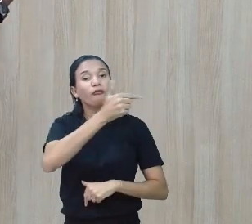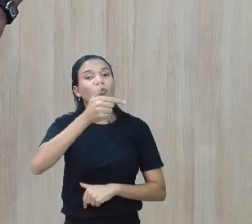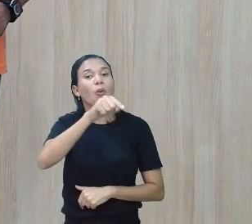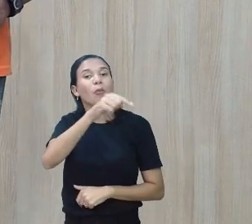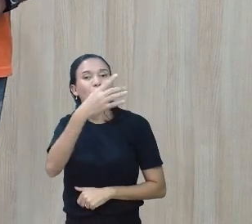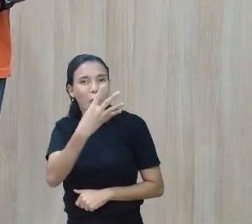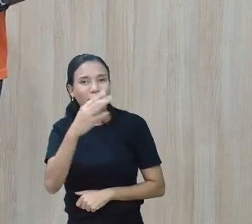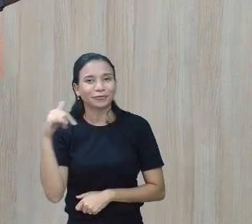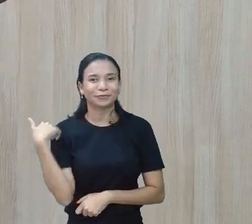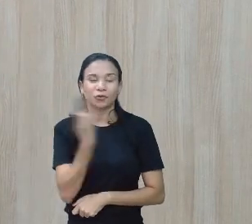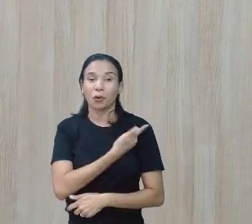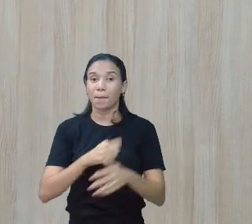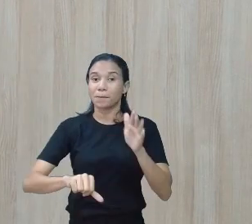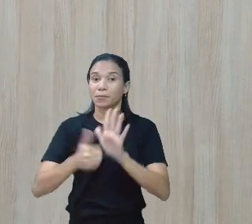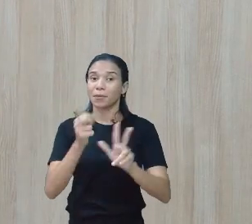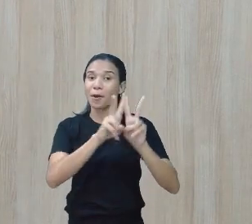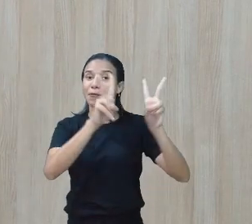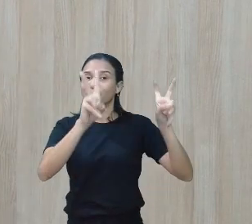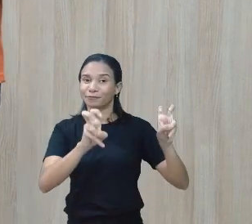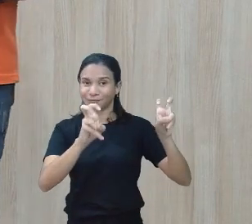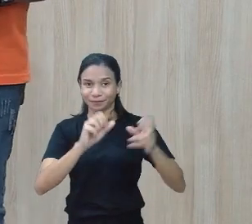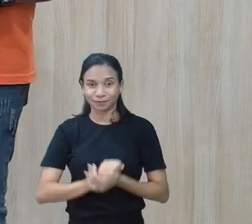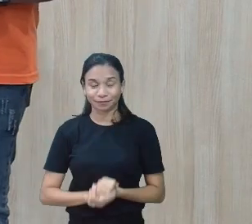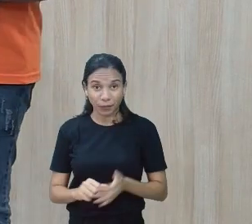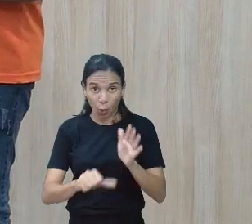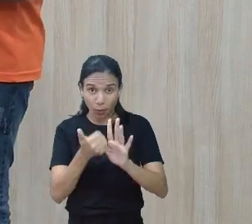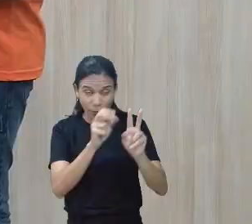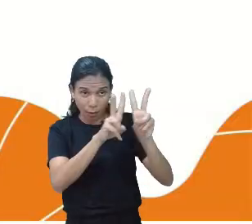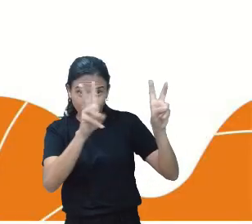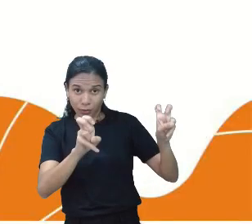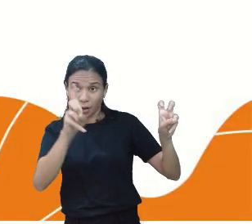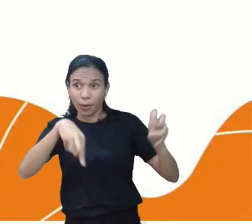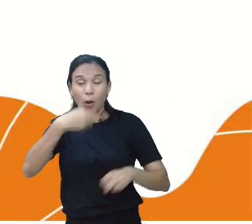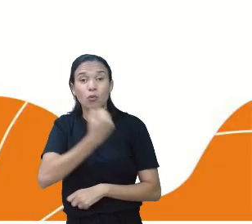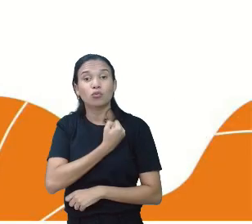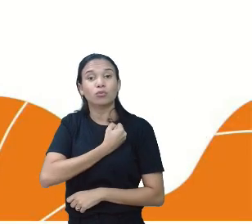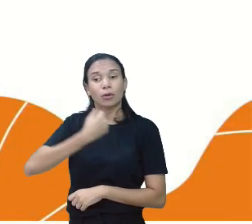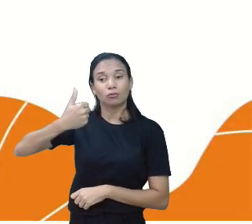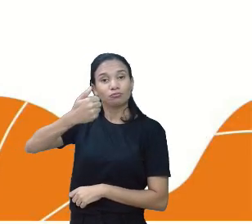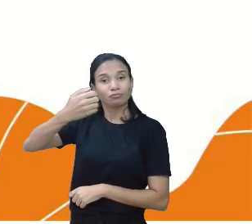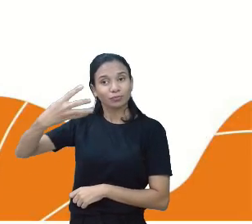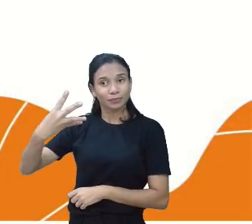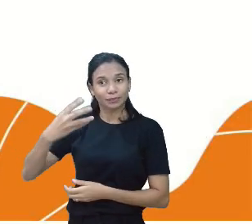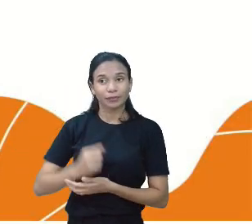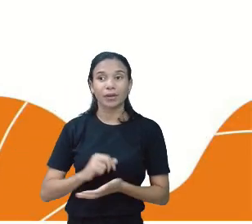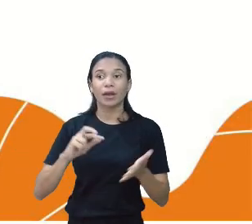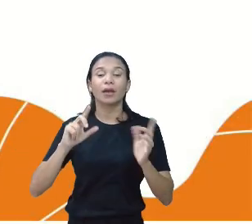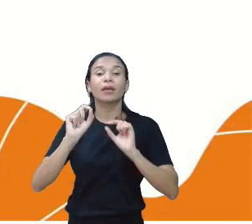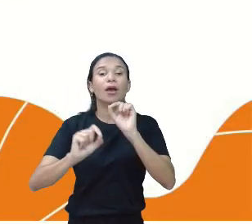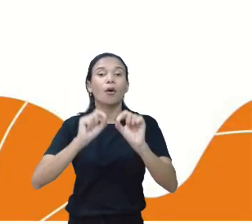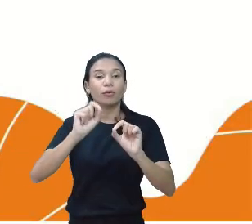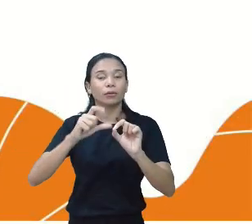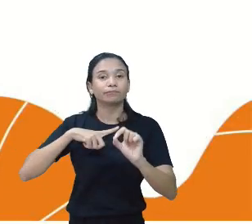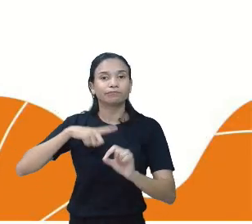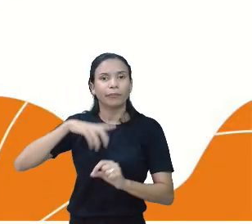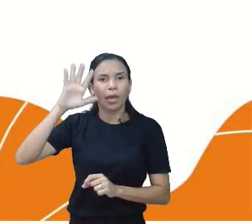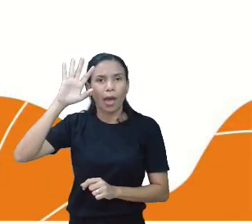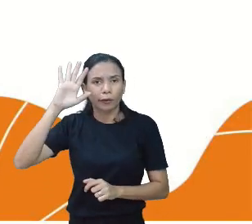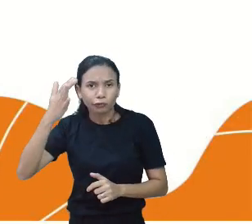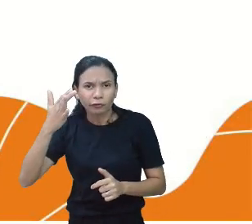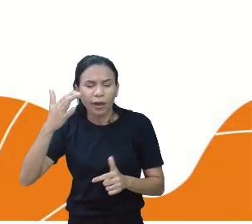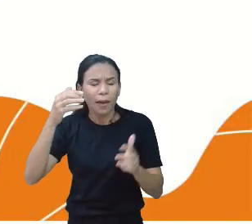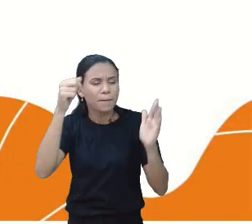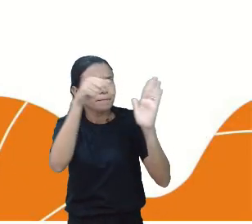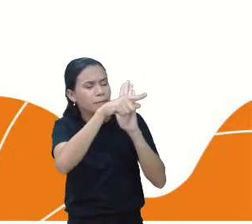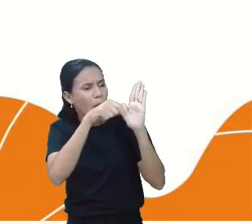vamos para o nosso primeiro descritor de hoje. Nosso primeiro descritor é o descritor 14, que fala sobre resolver problemas